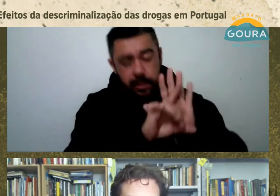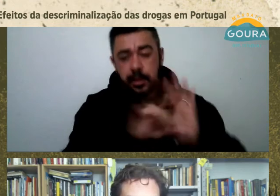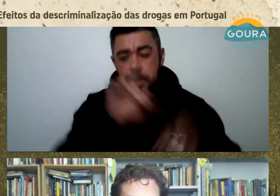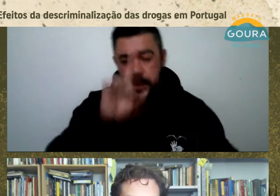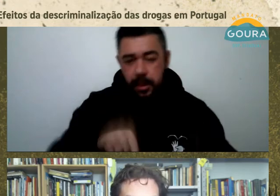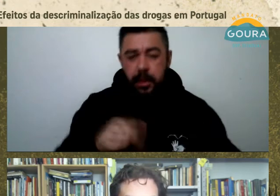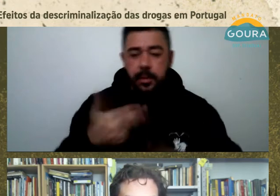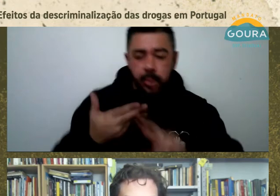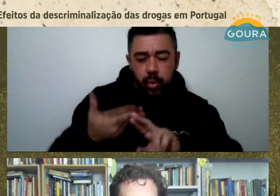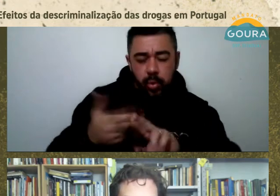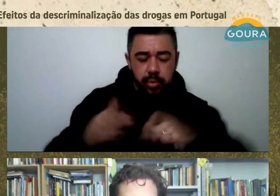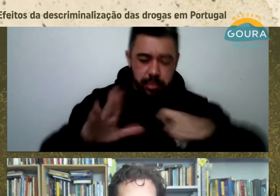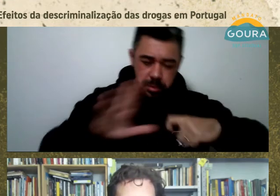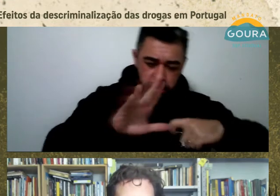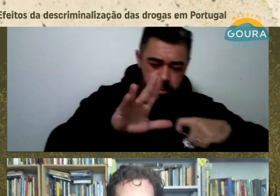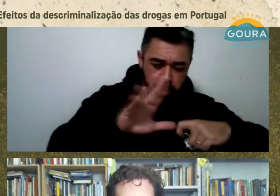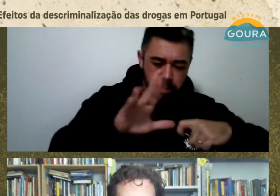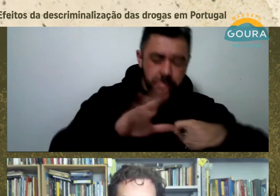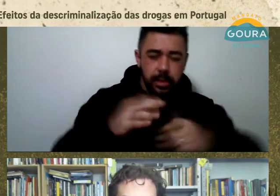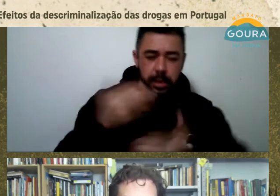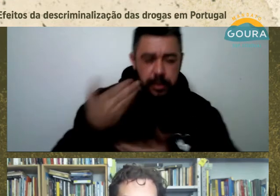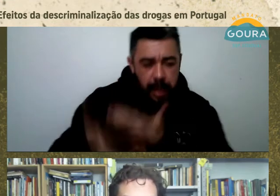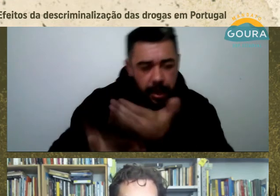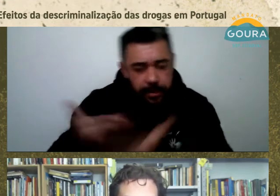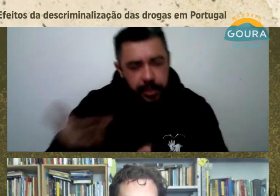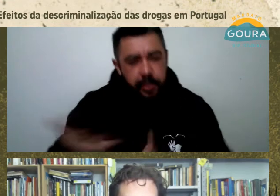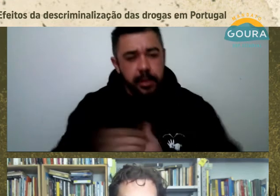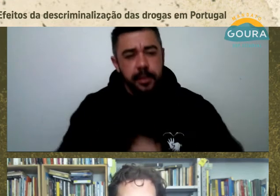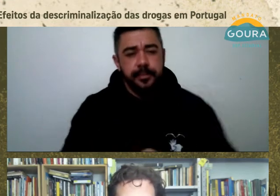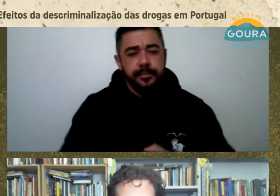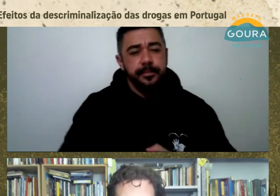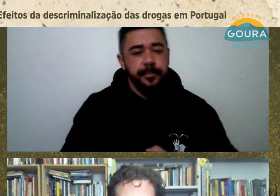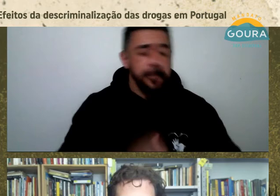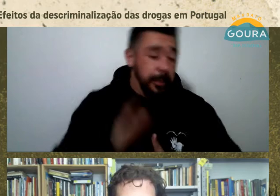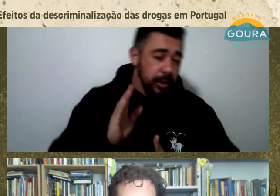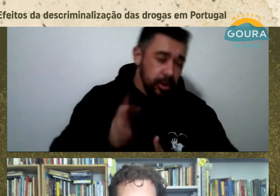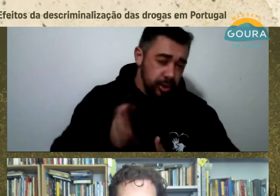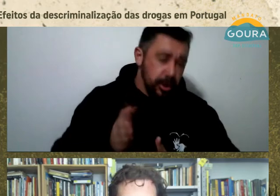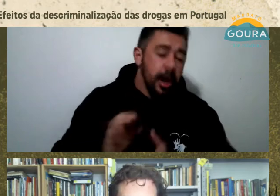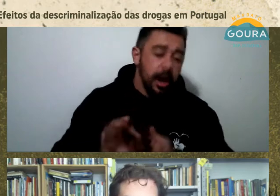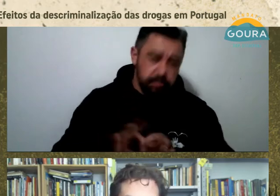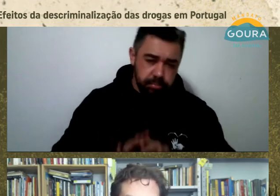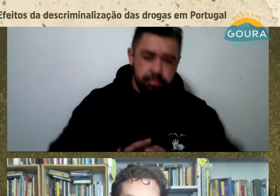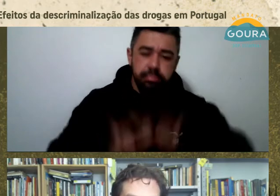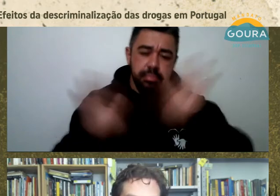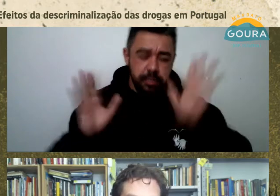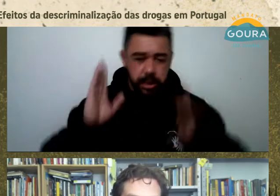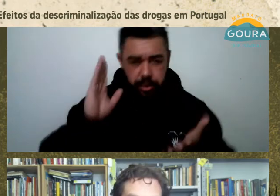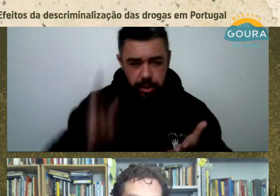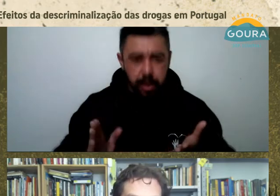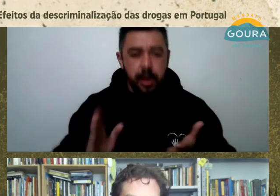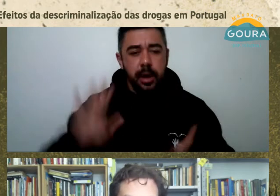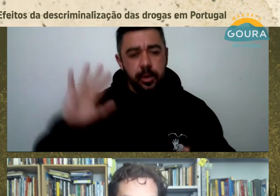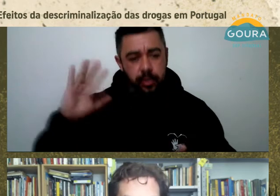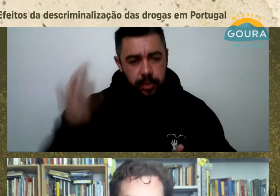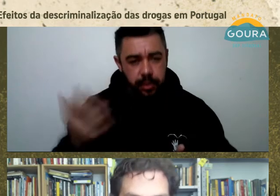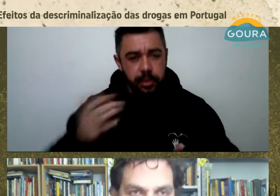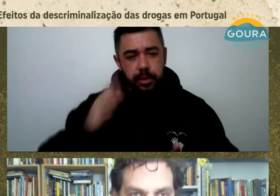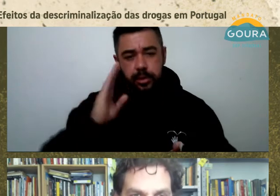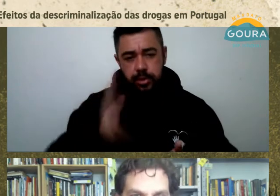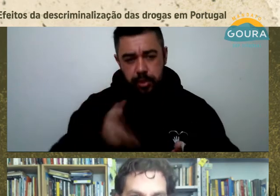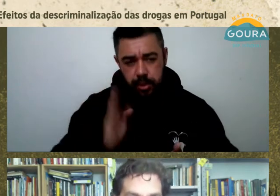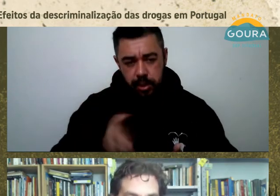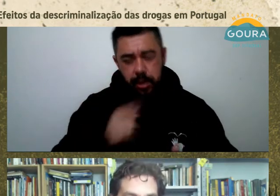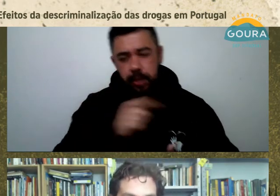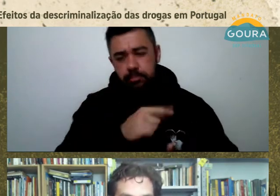terapêuticos já ocorreu, e é é uma competência, gerir esse